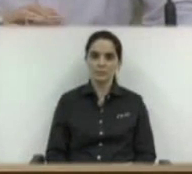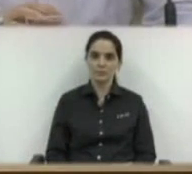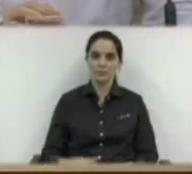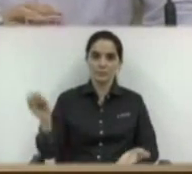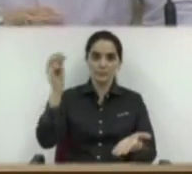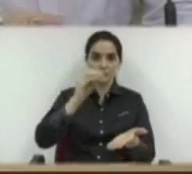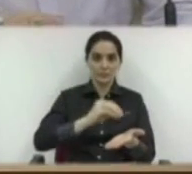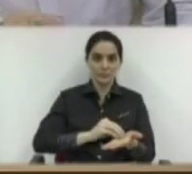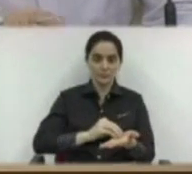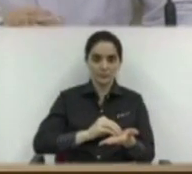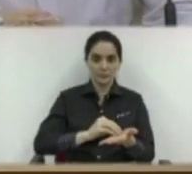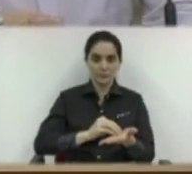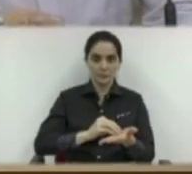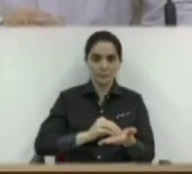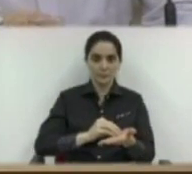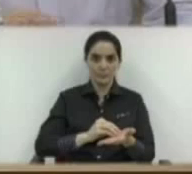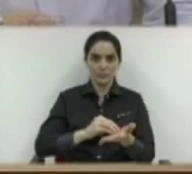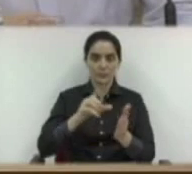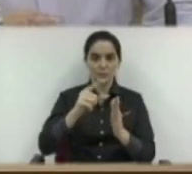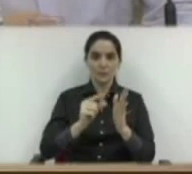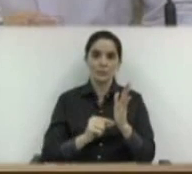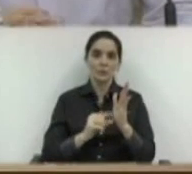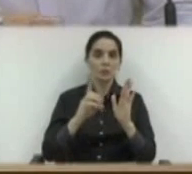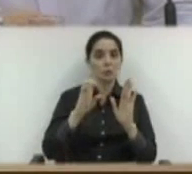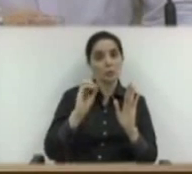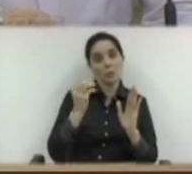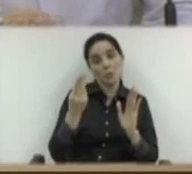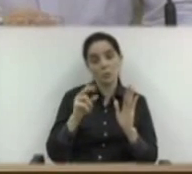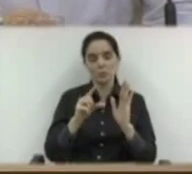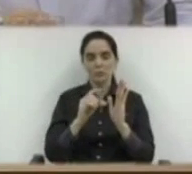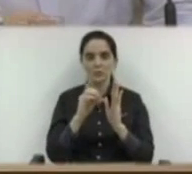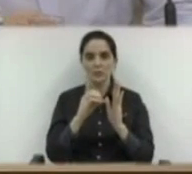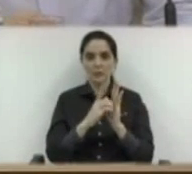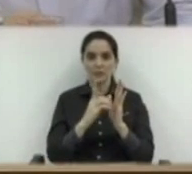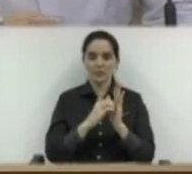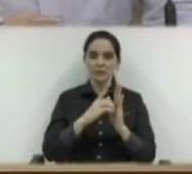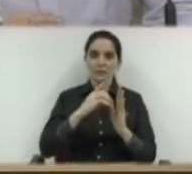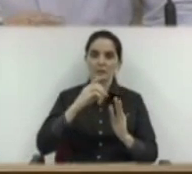Acrescenta onde couber artigo ao projeto de lei número